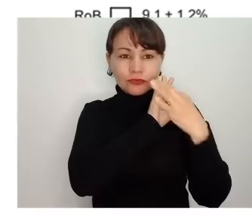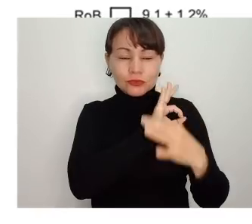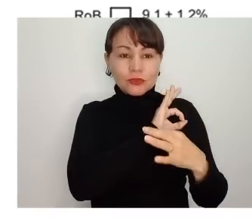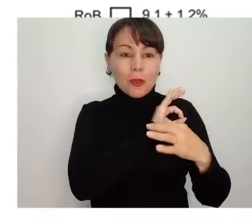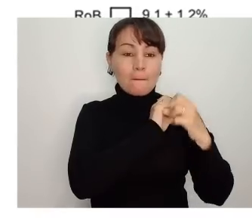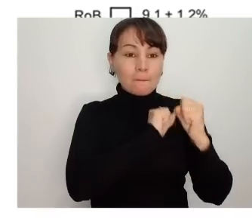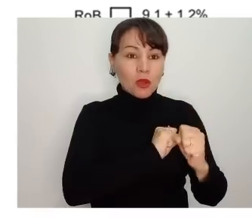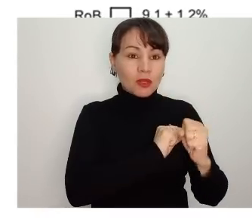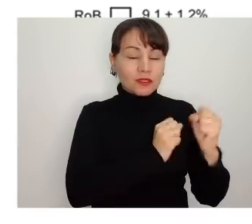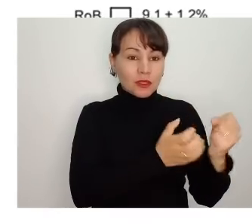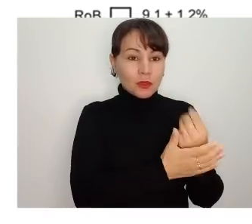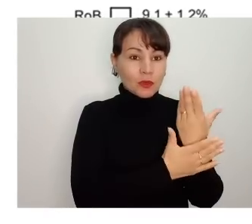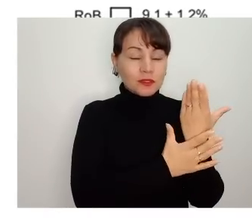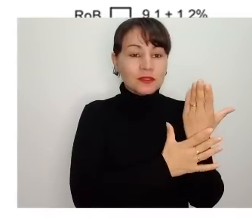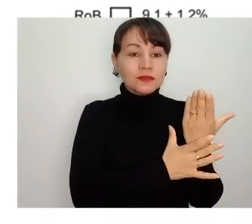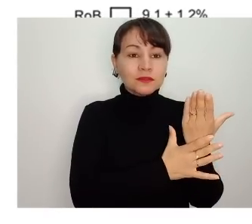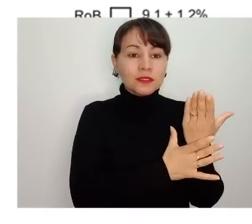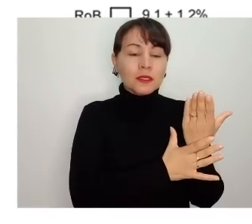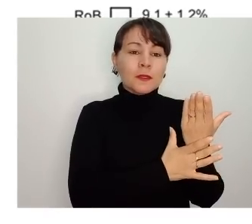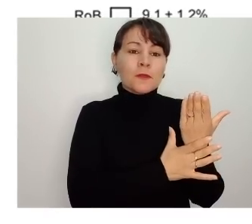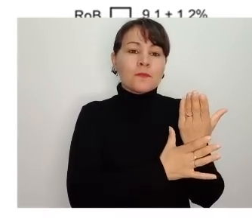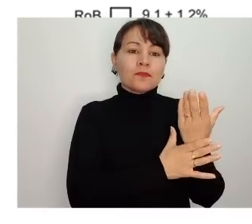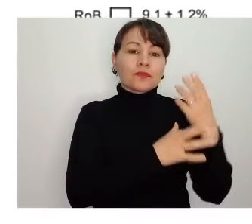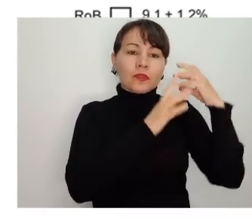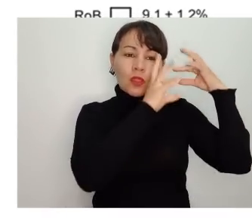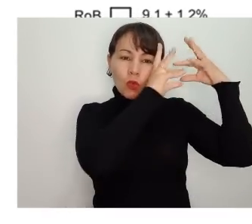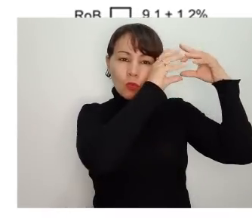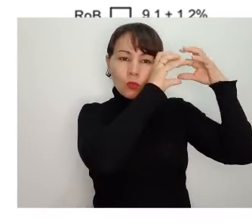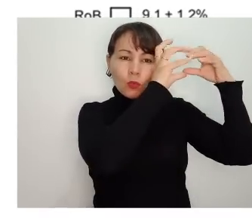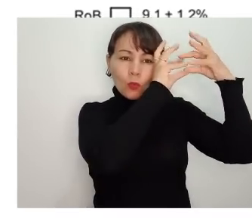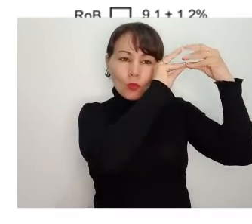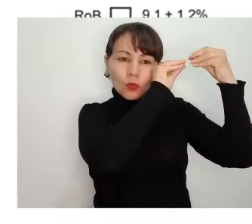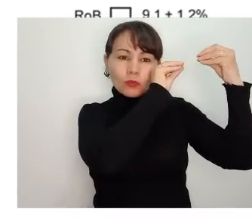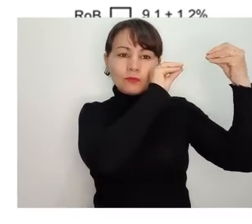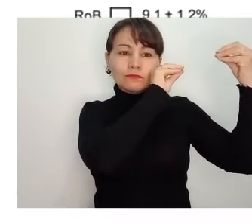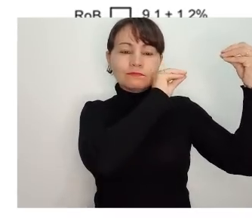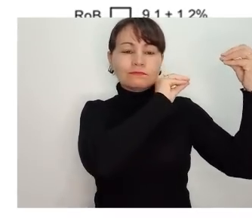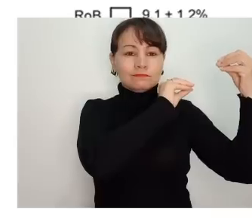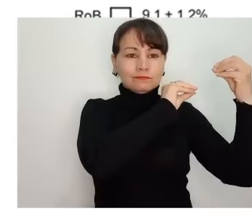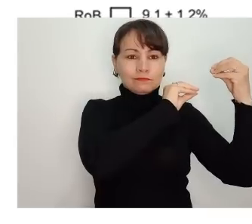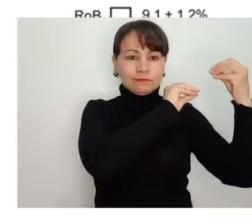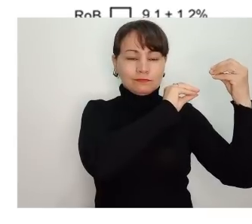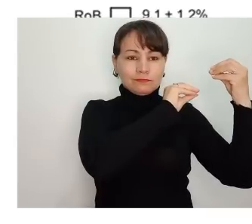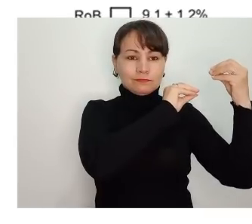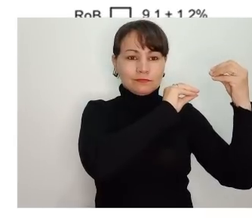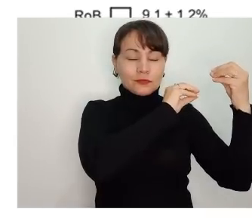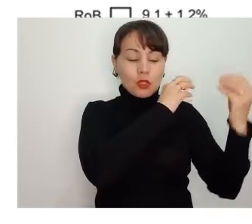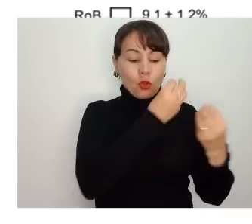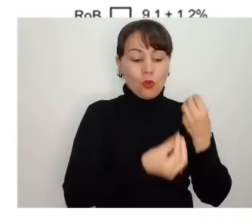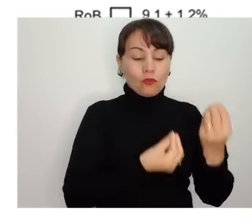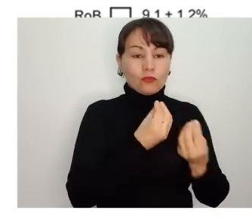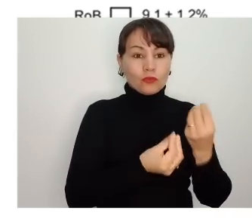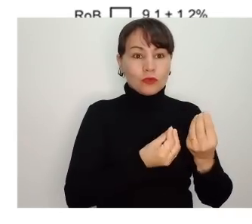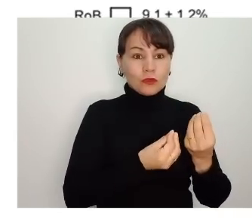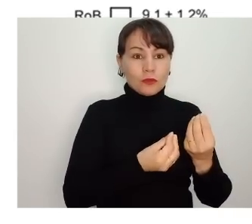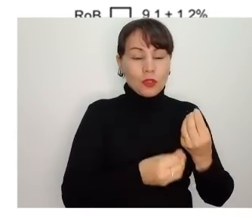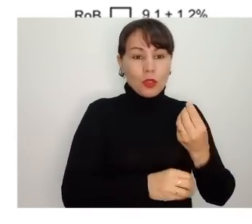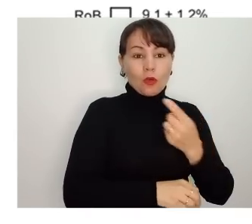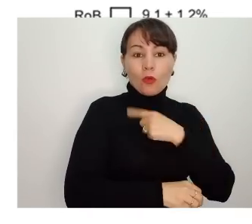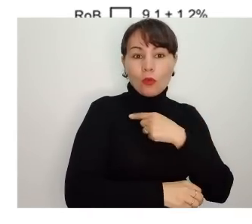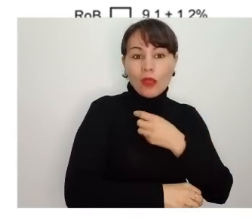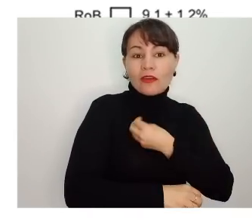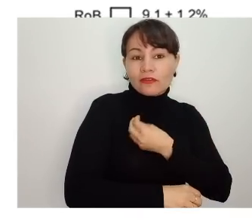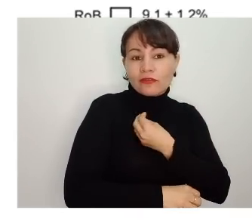sinapses, elas acabam tendo uma neuroplasticidade, conforme a situação de